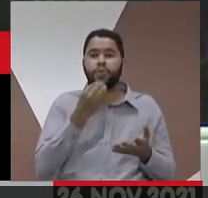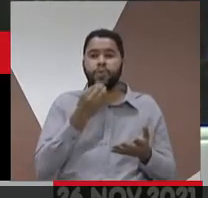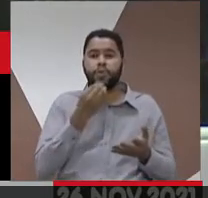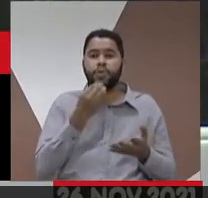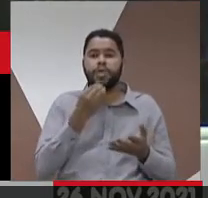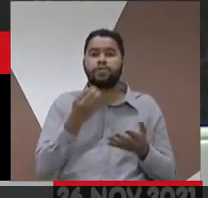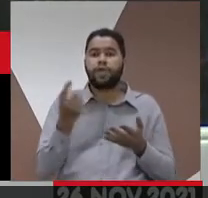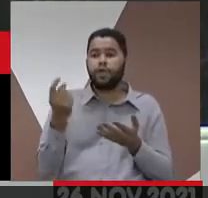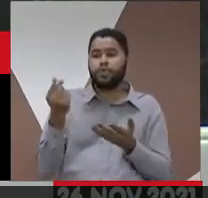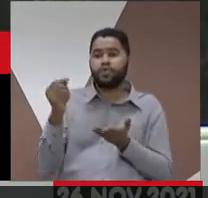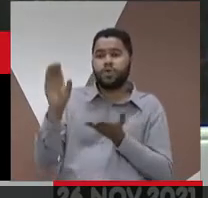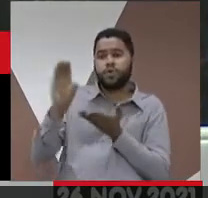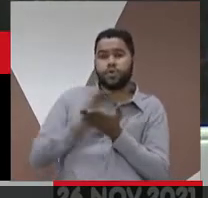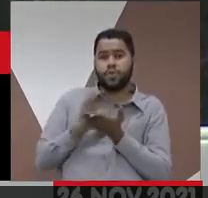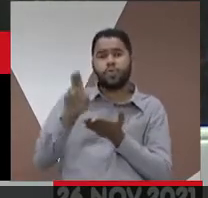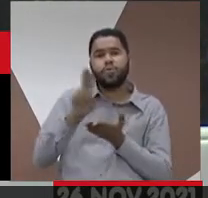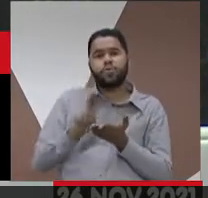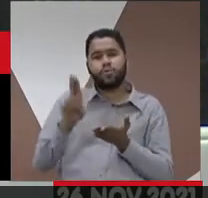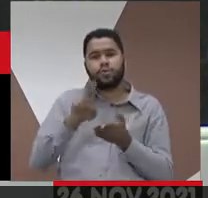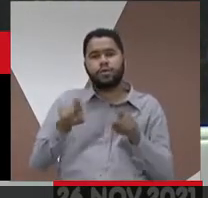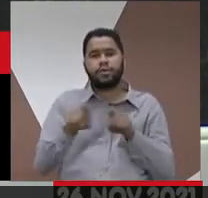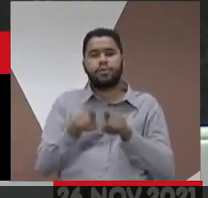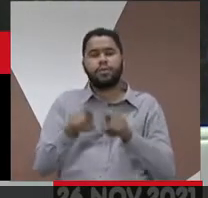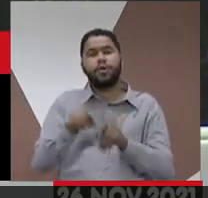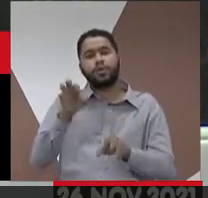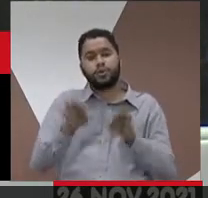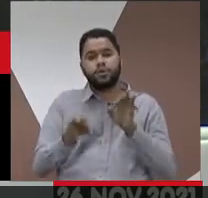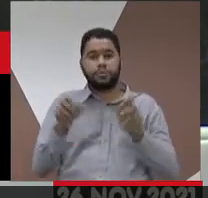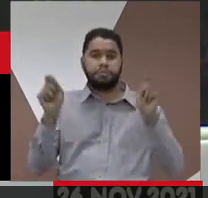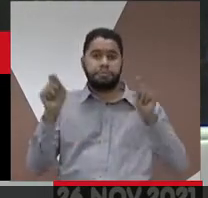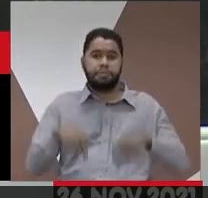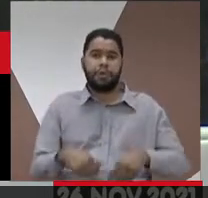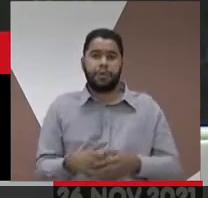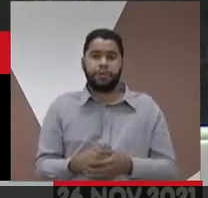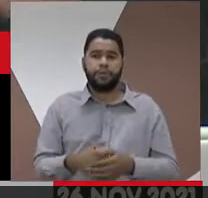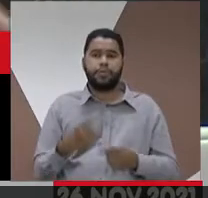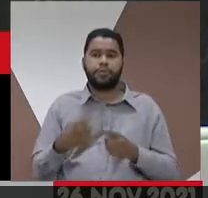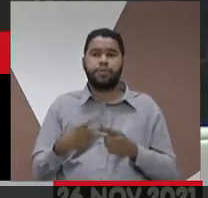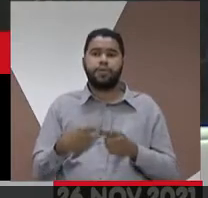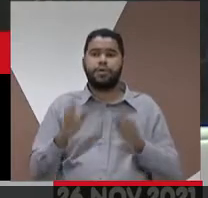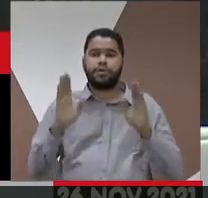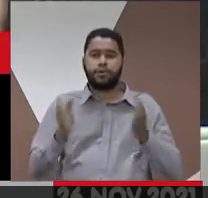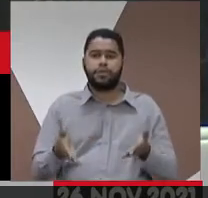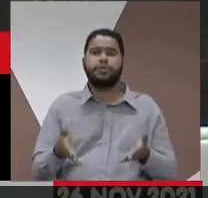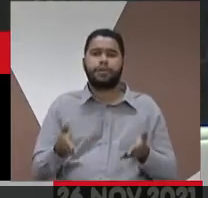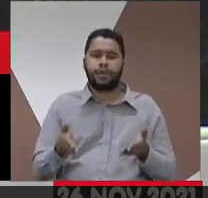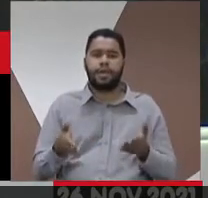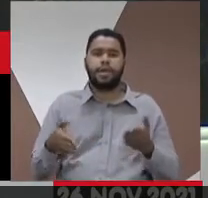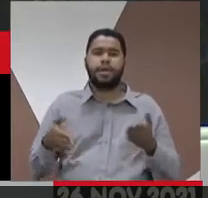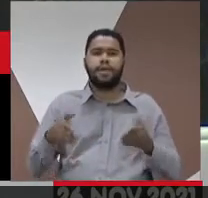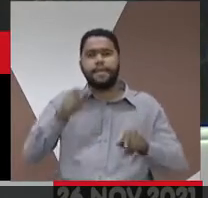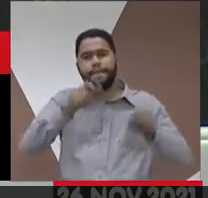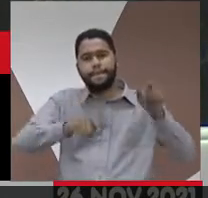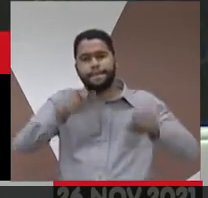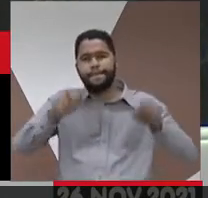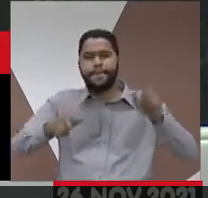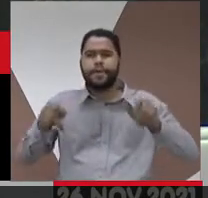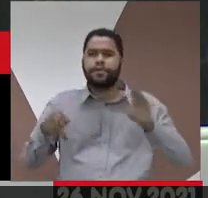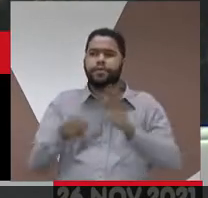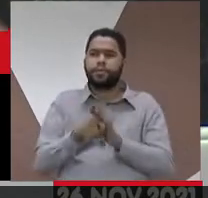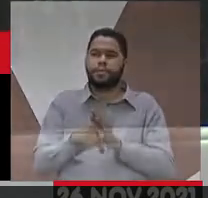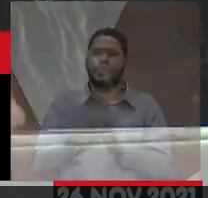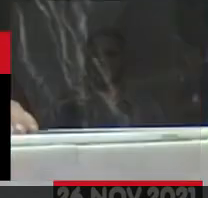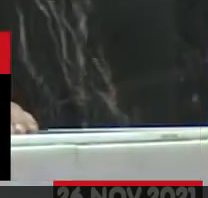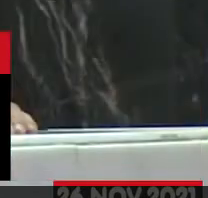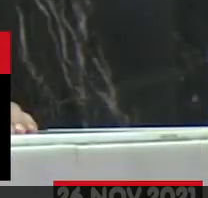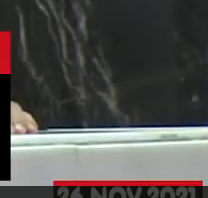recurso ser aplicado, e juridicamente pode, porque já consultei pessoas, não vou citar o nome, porque foram